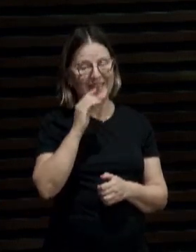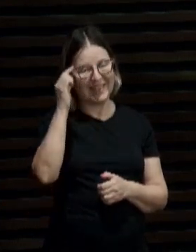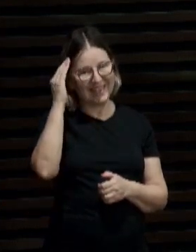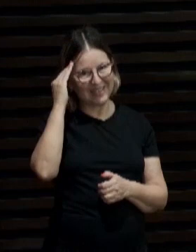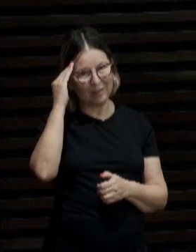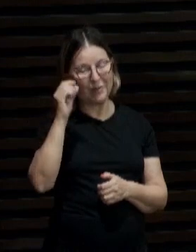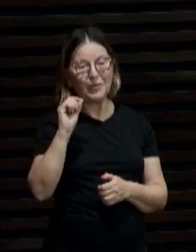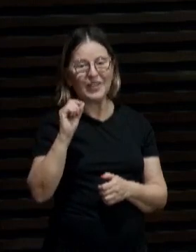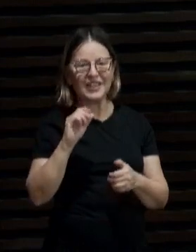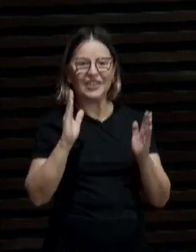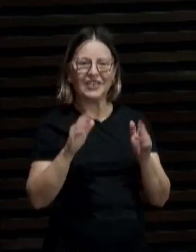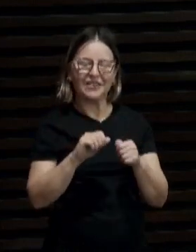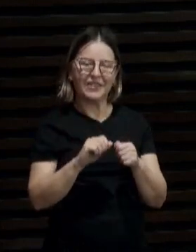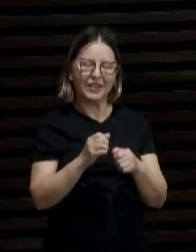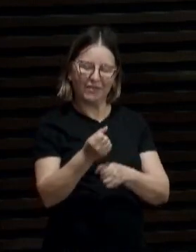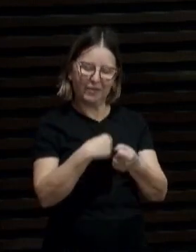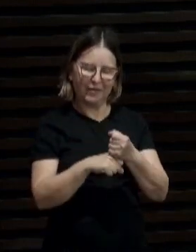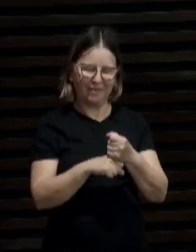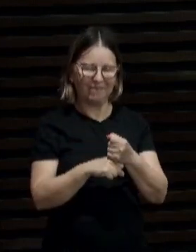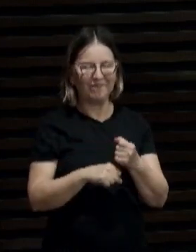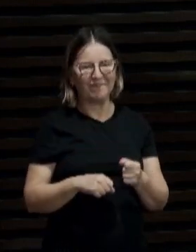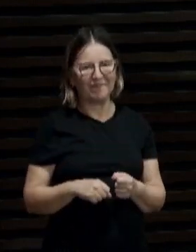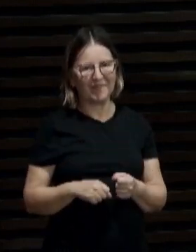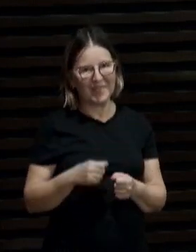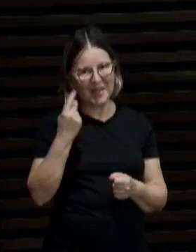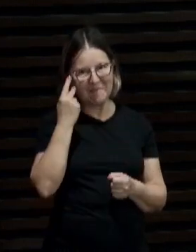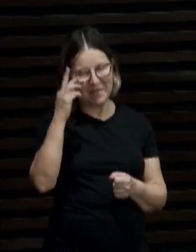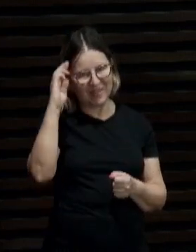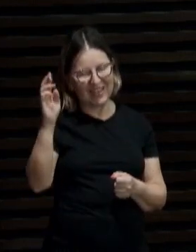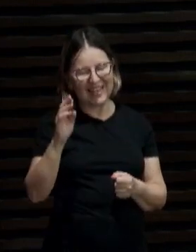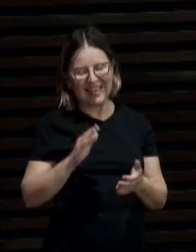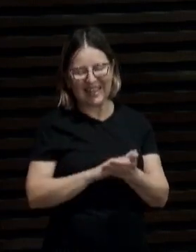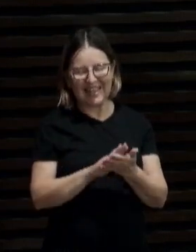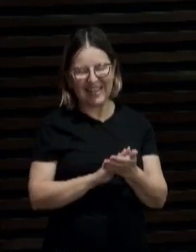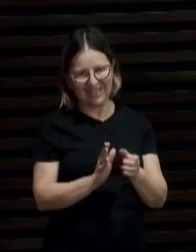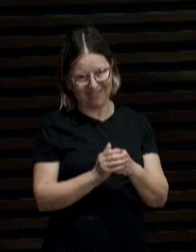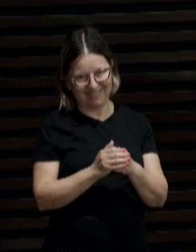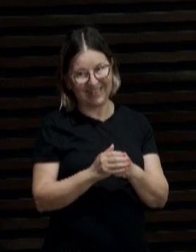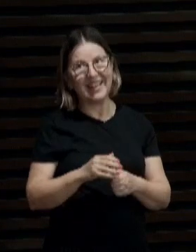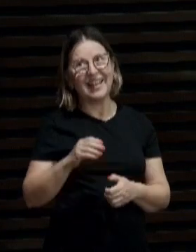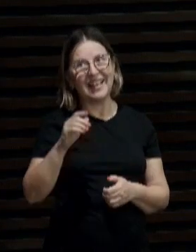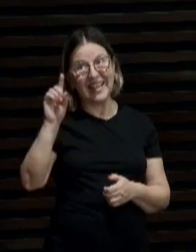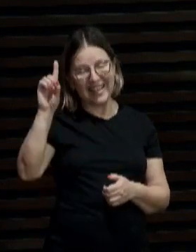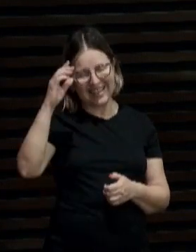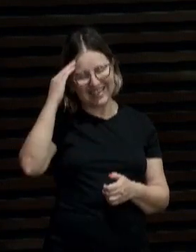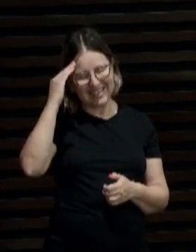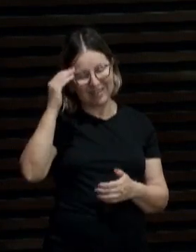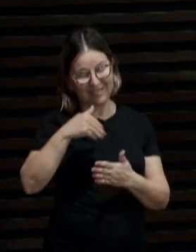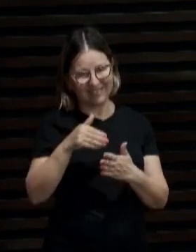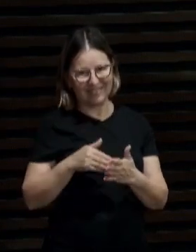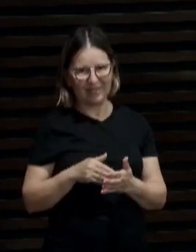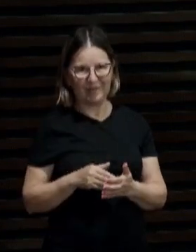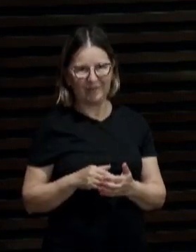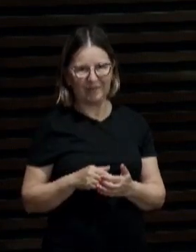nossos bastidores. Para o Senhor, nada está encoberto. Ele sabe muito bem, né? E o Senhor,